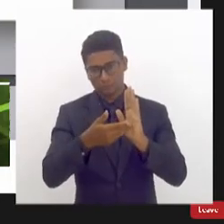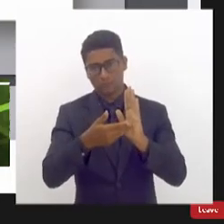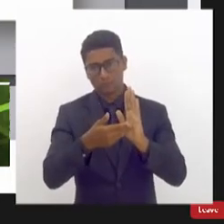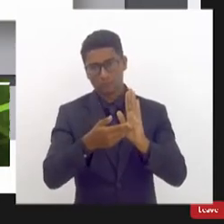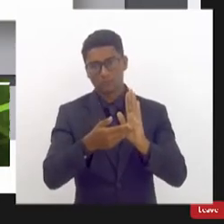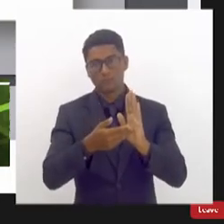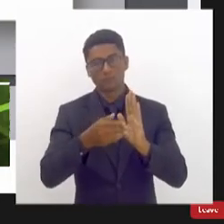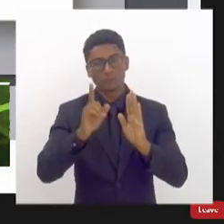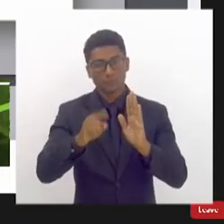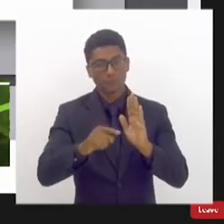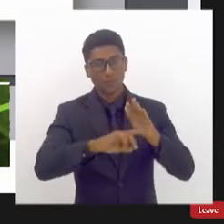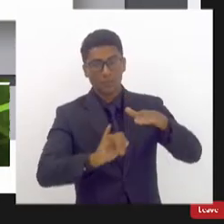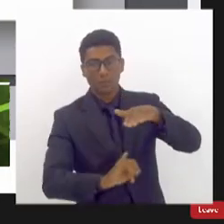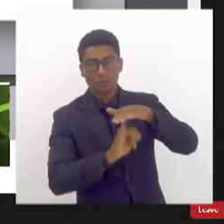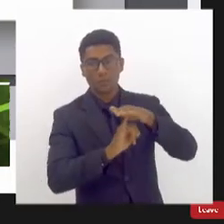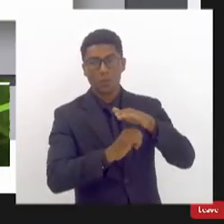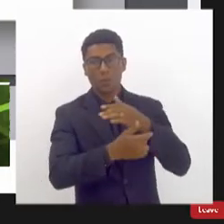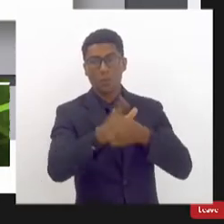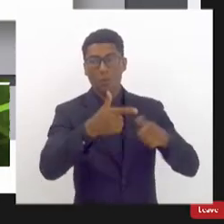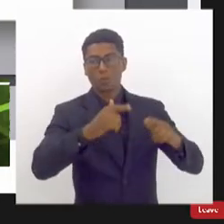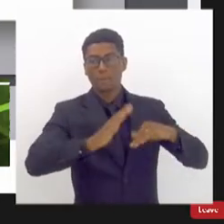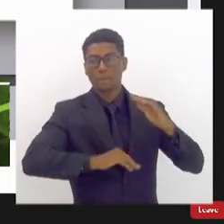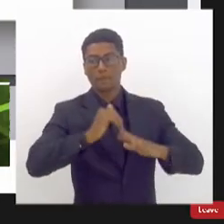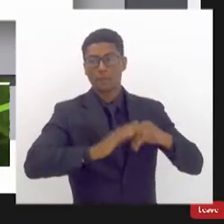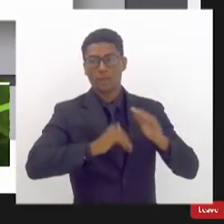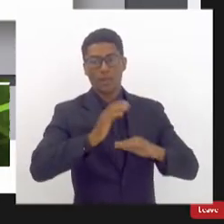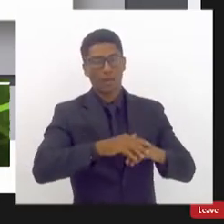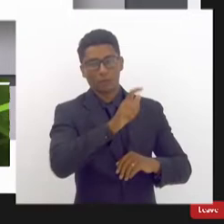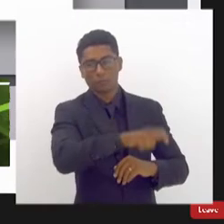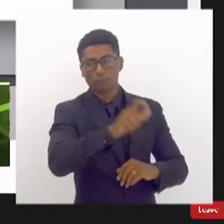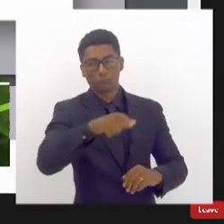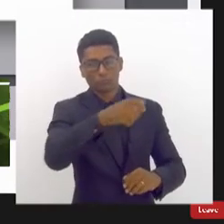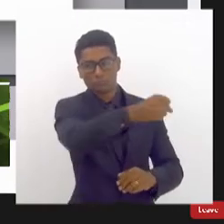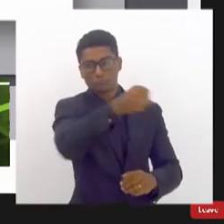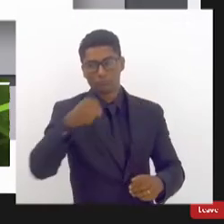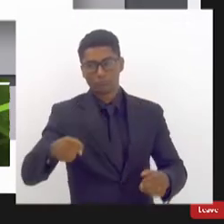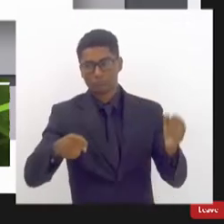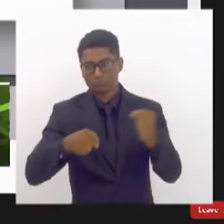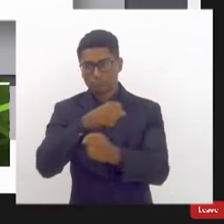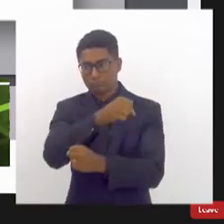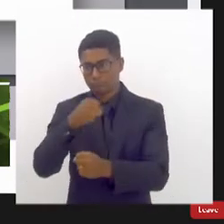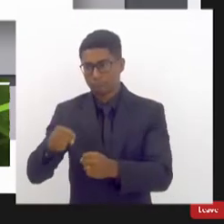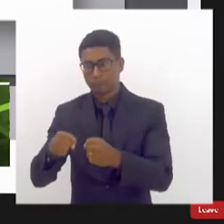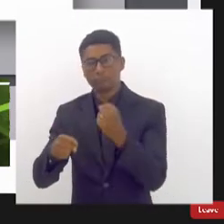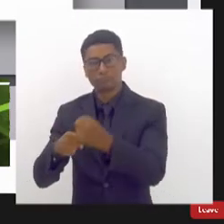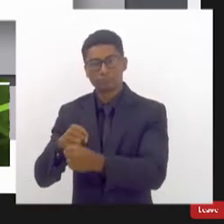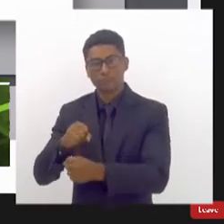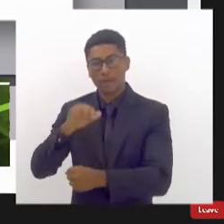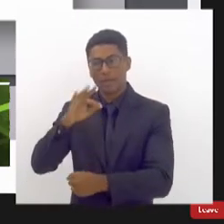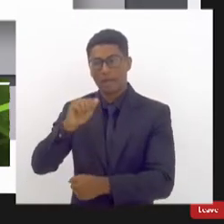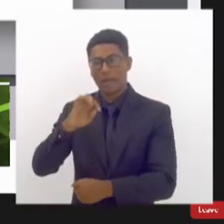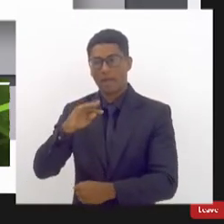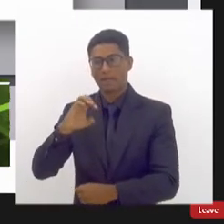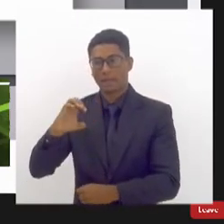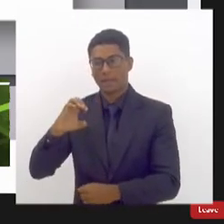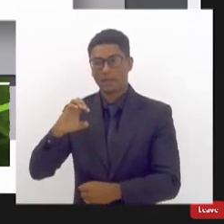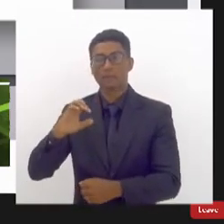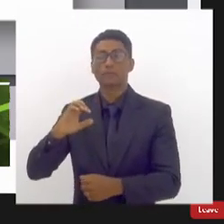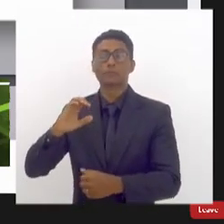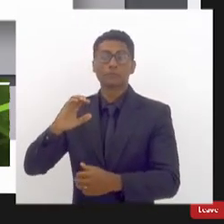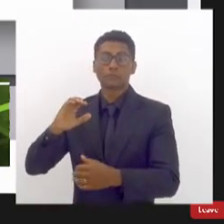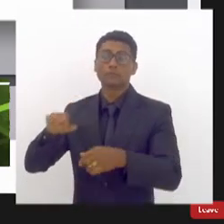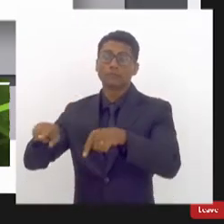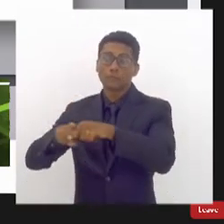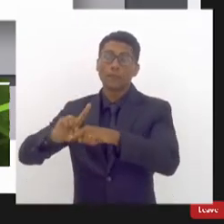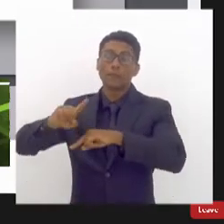mão de obra de outras instituições para resolver a questão da FAETEC até a questão da